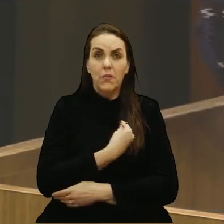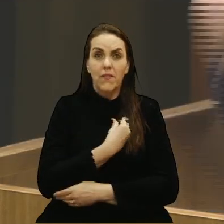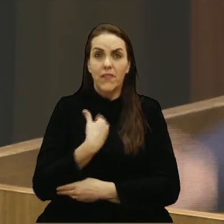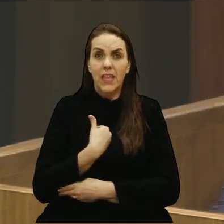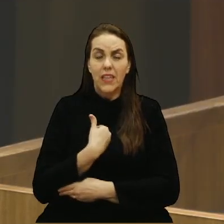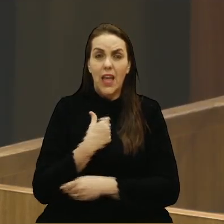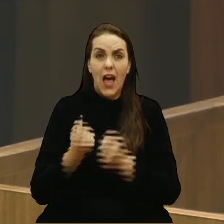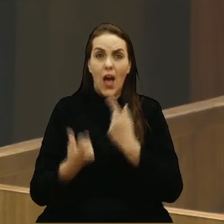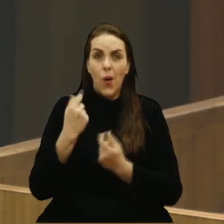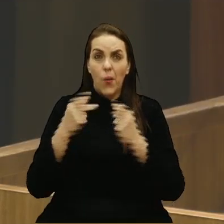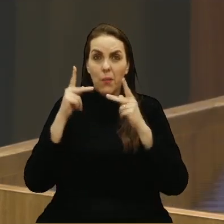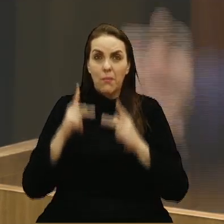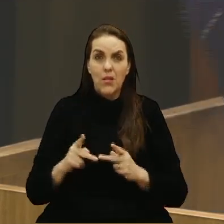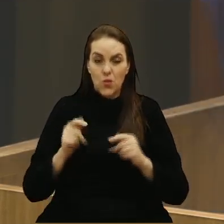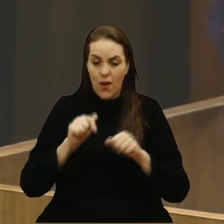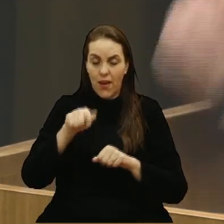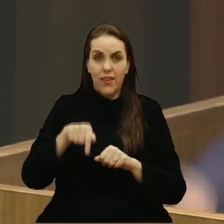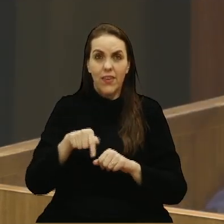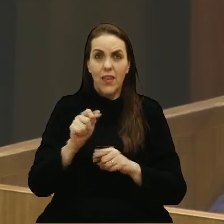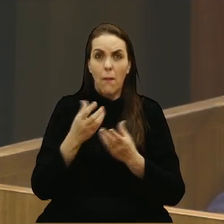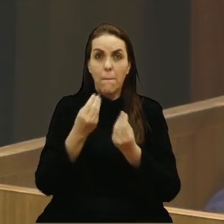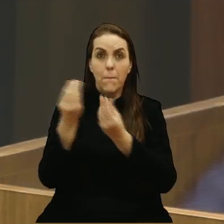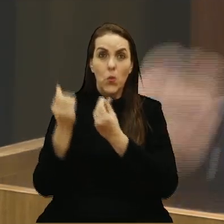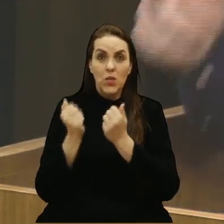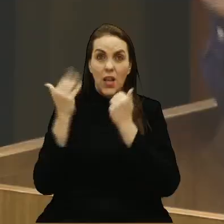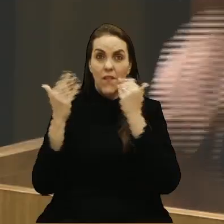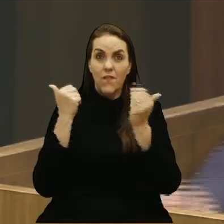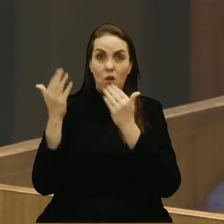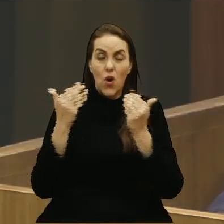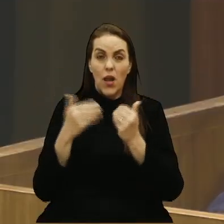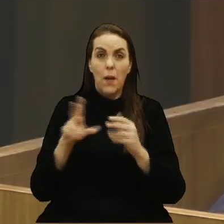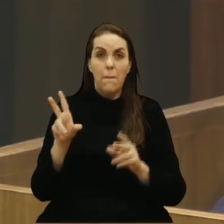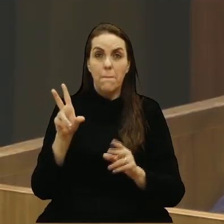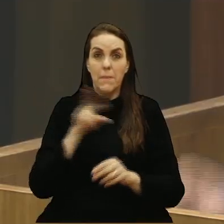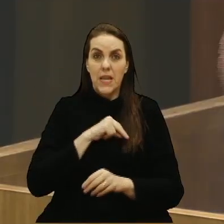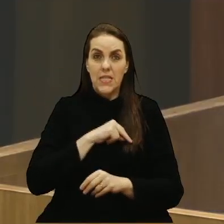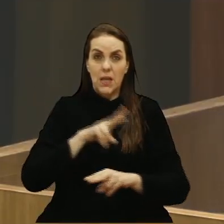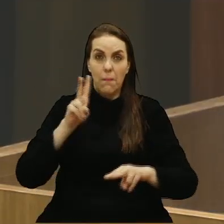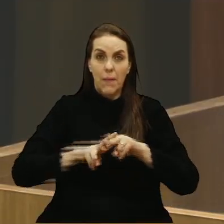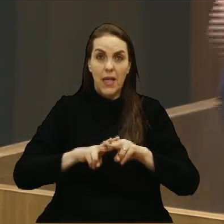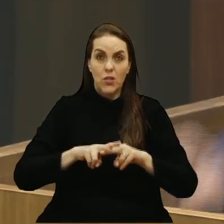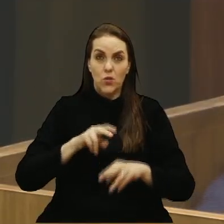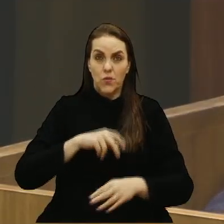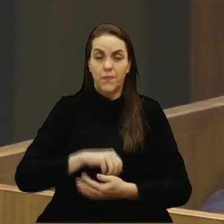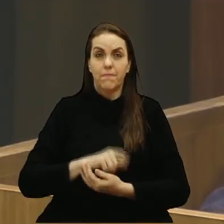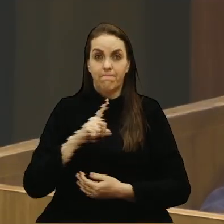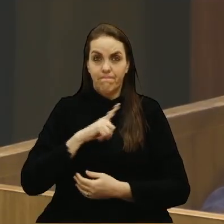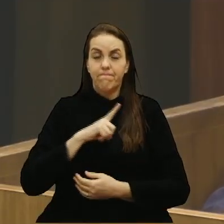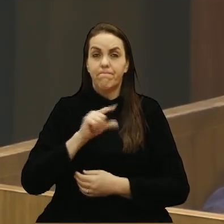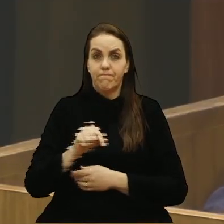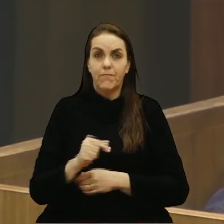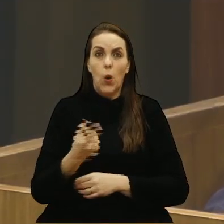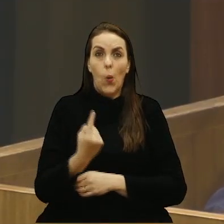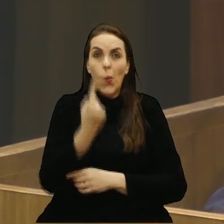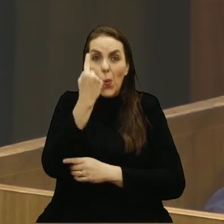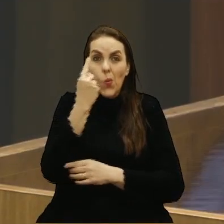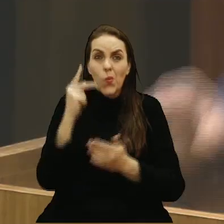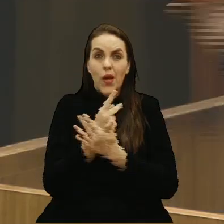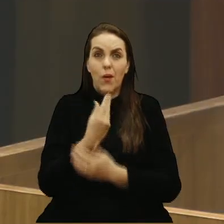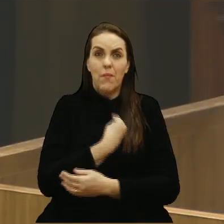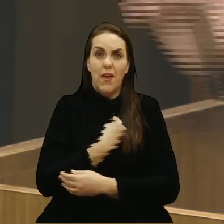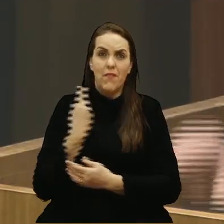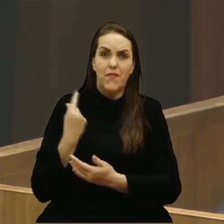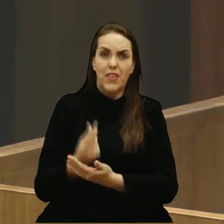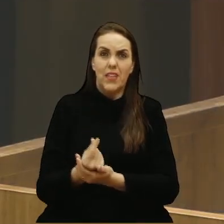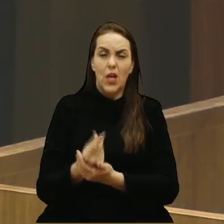para algumas pessoas aqui dentro, e para muitas lá fora, eu merecia estar condenado e preso. Por um único erro que eu fiz em toda a minha vida. Tudo